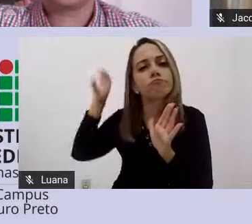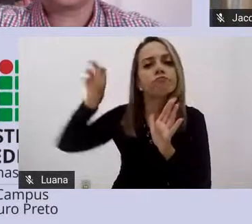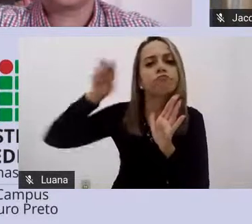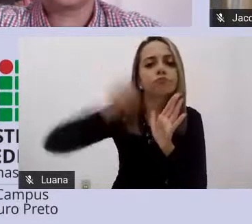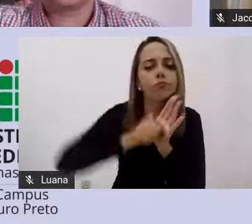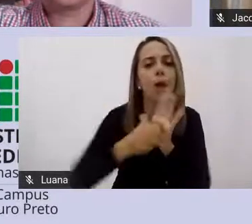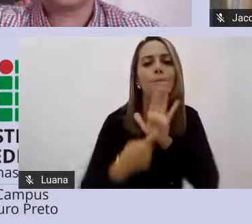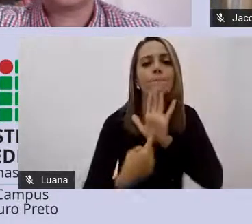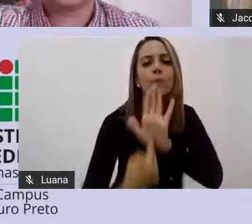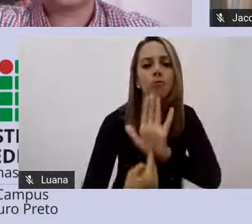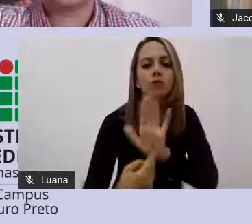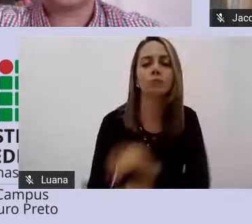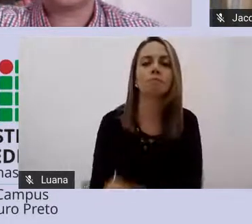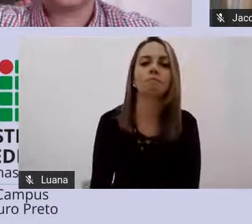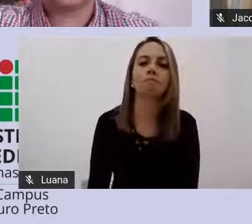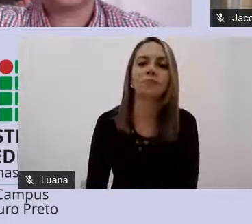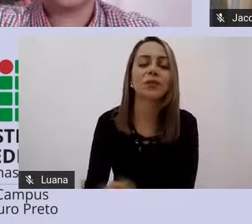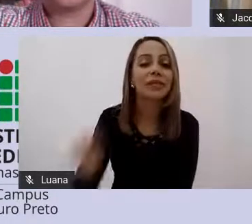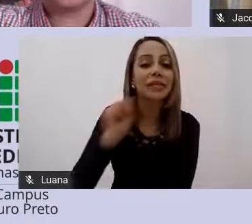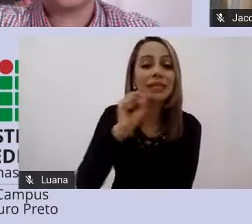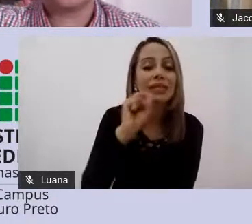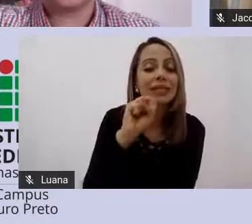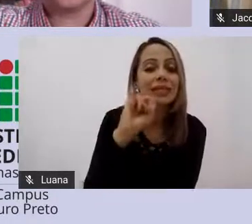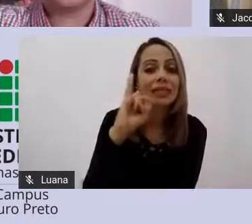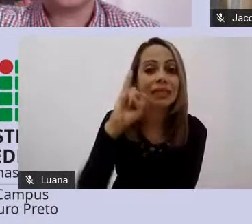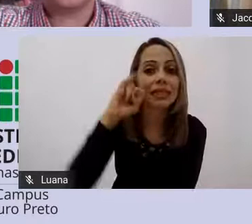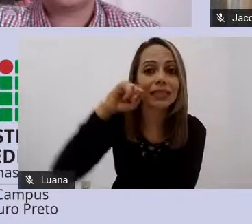falou foi uma notícia que saiu hoje